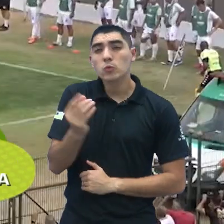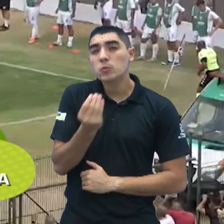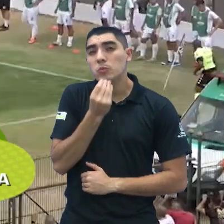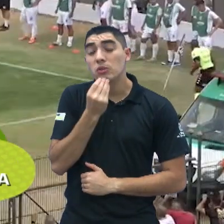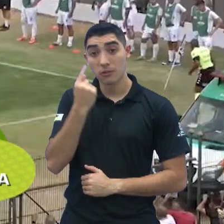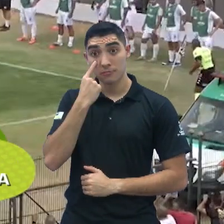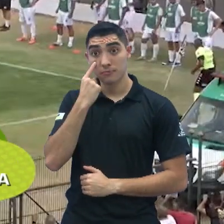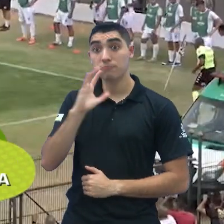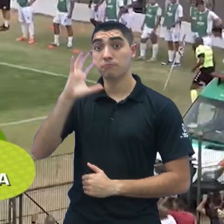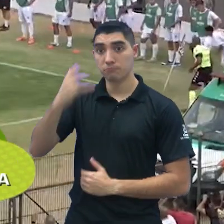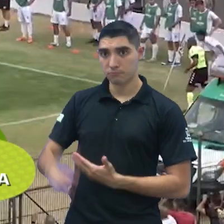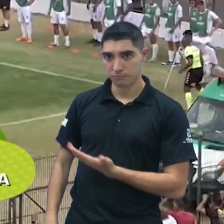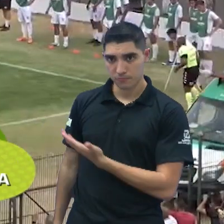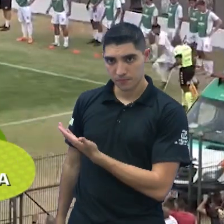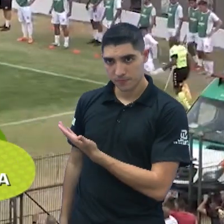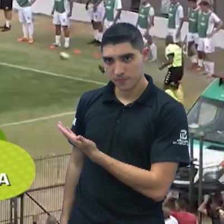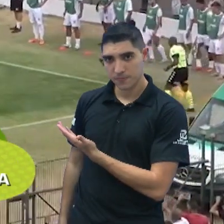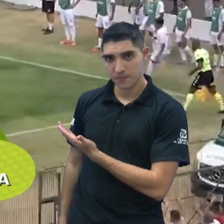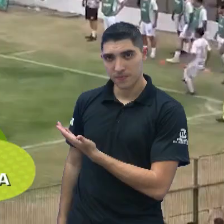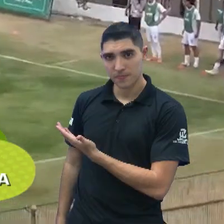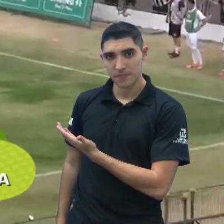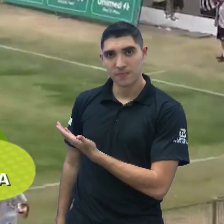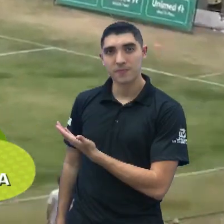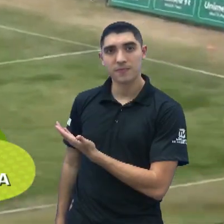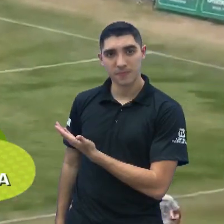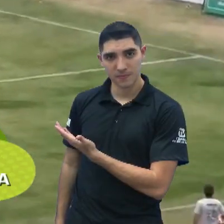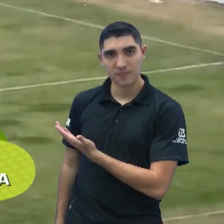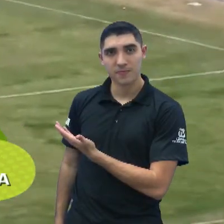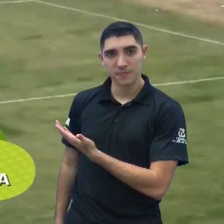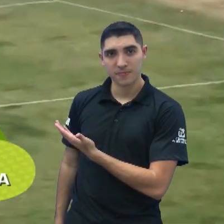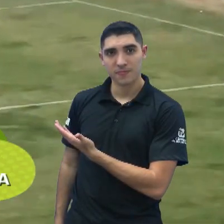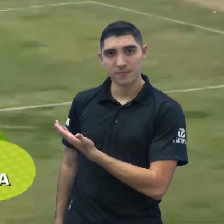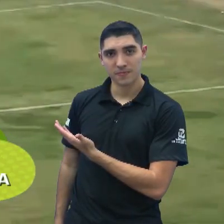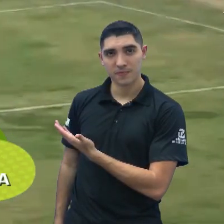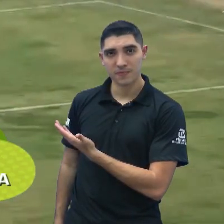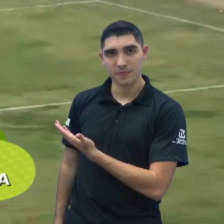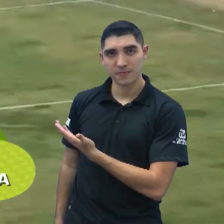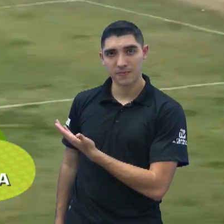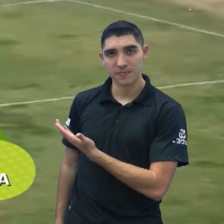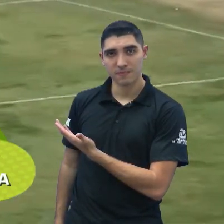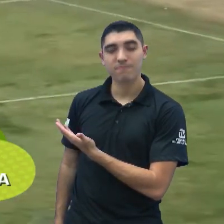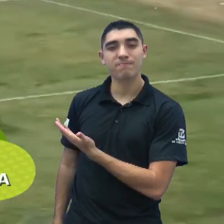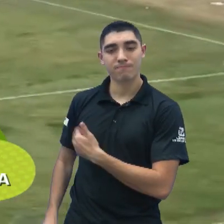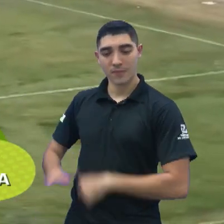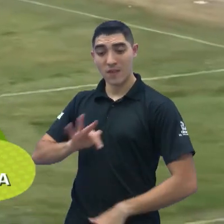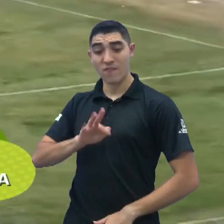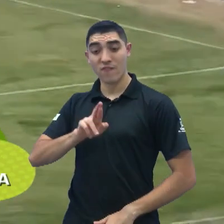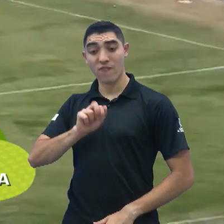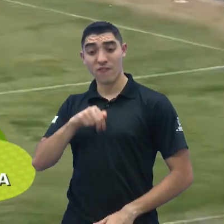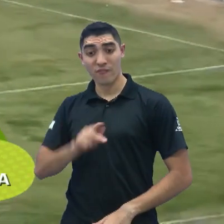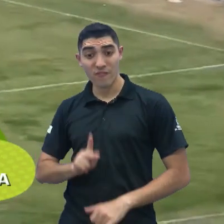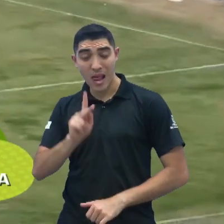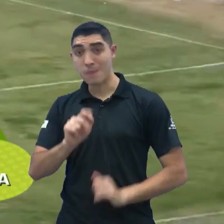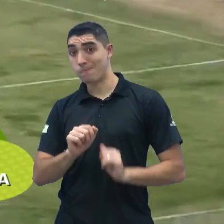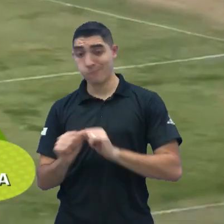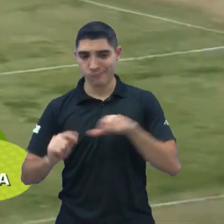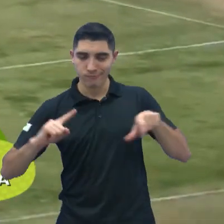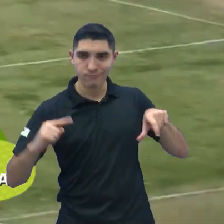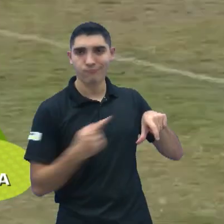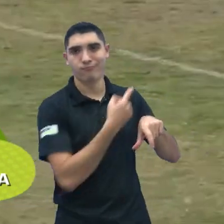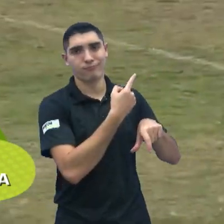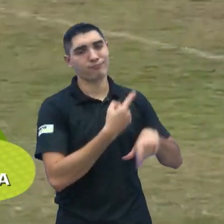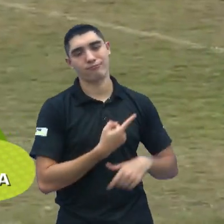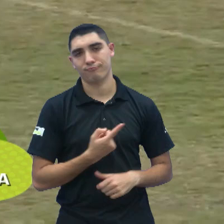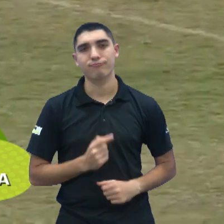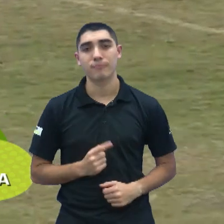direita, Marcelinho, que não é aquele, veio pra cobrança e mandou no segundo pau para Frank tocar por cima do gol de Gabriel Afonso sem